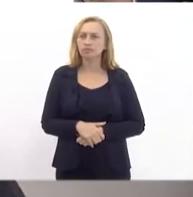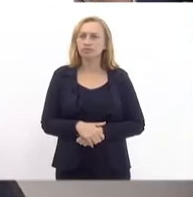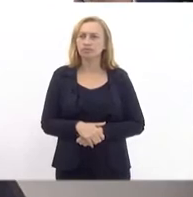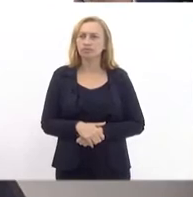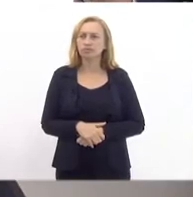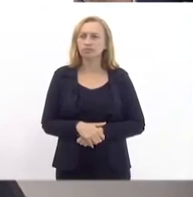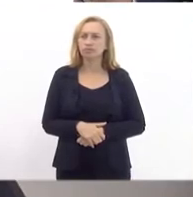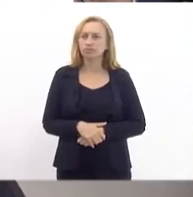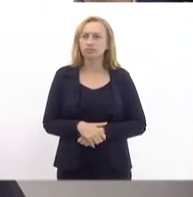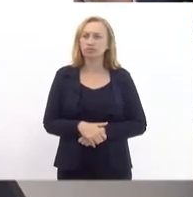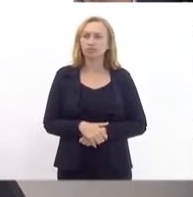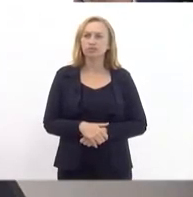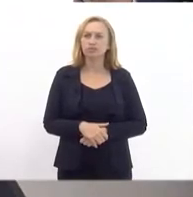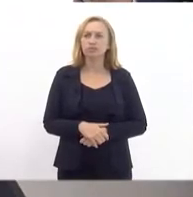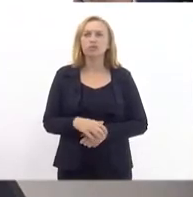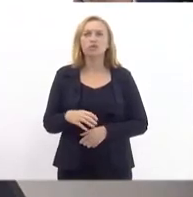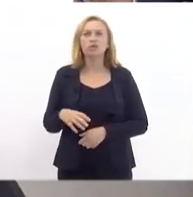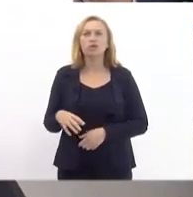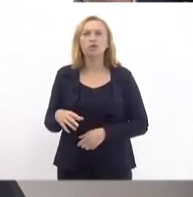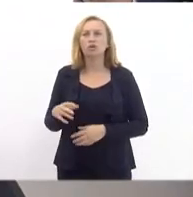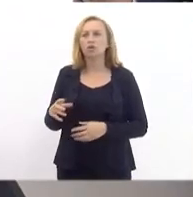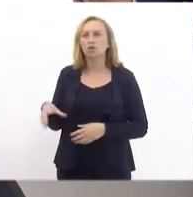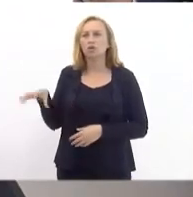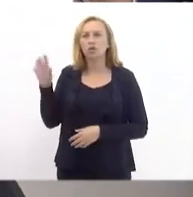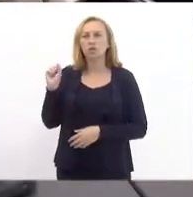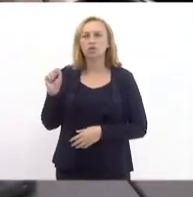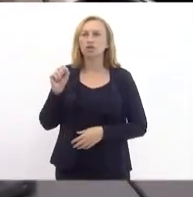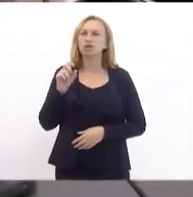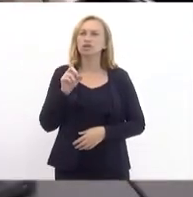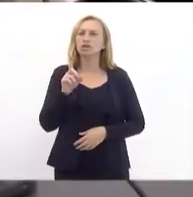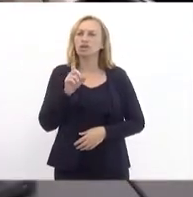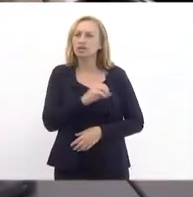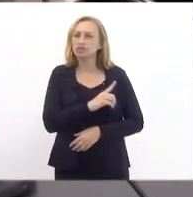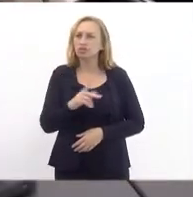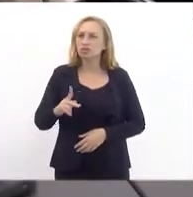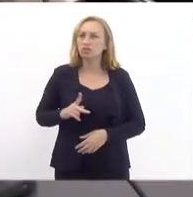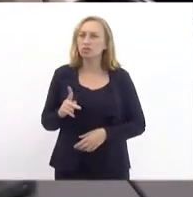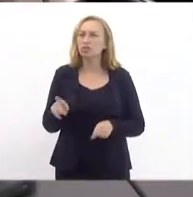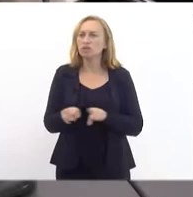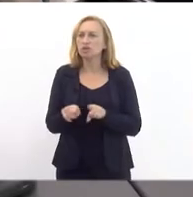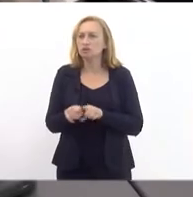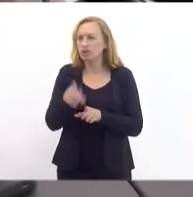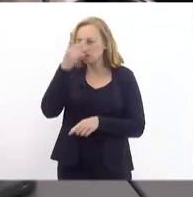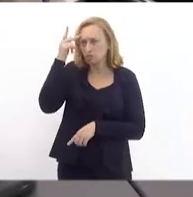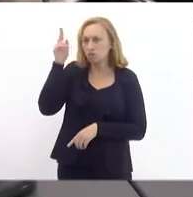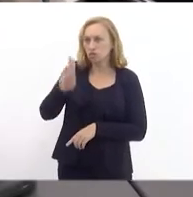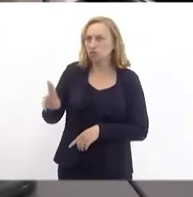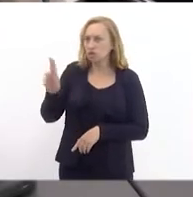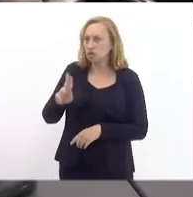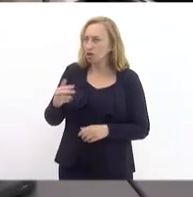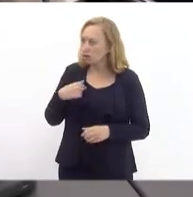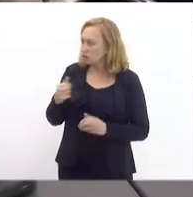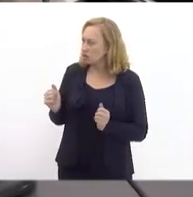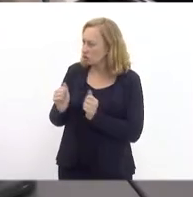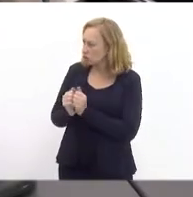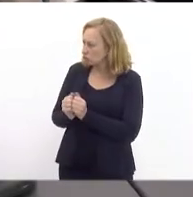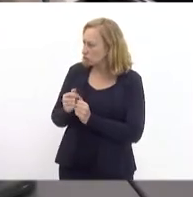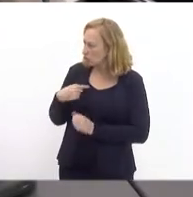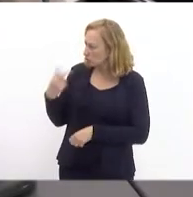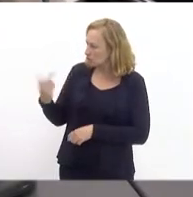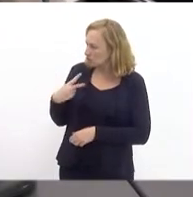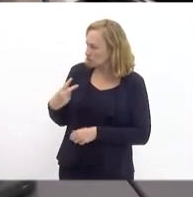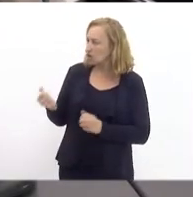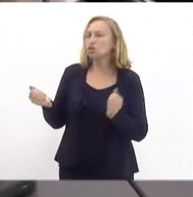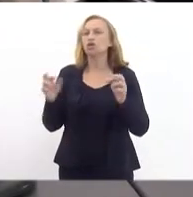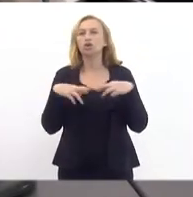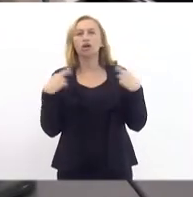Sobre ouvir, né, a defensoria e as organizações, os usuários, a gente já participou, inclusive, eu e você, de algumas reuniões